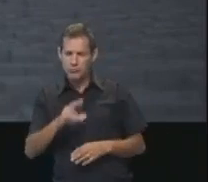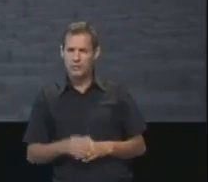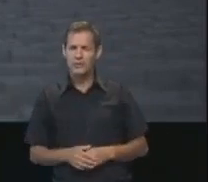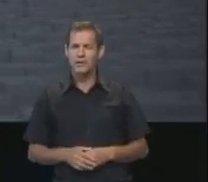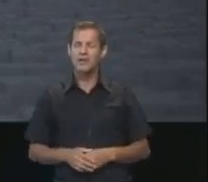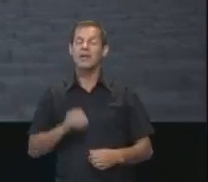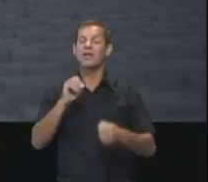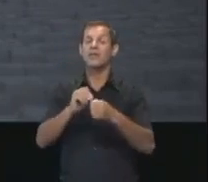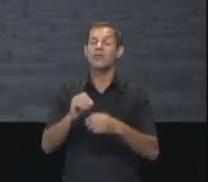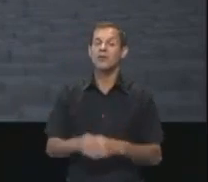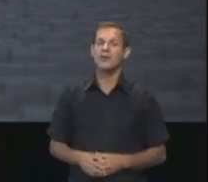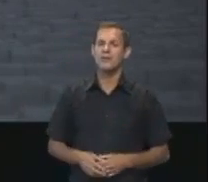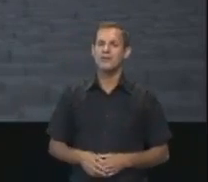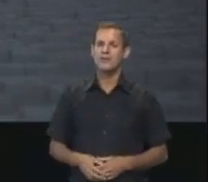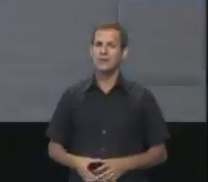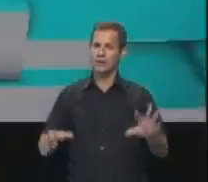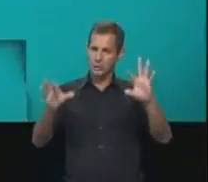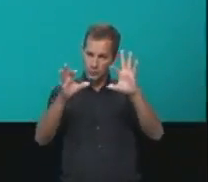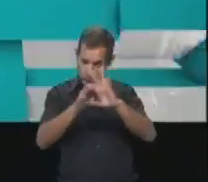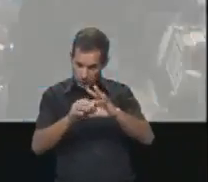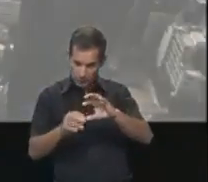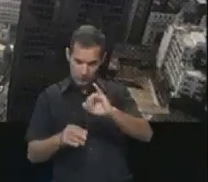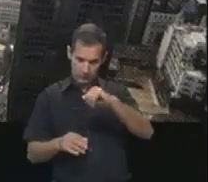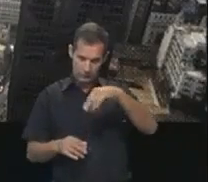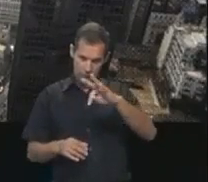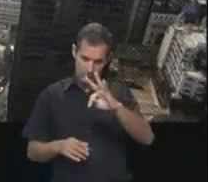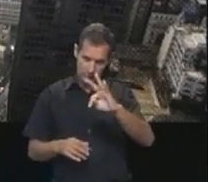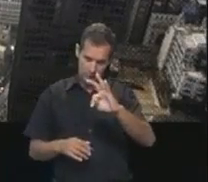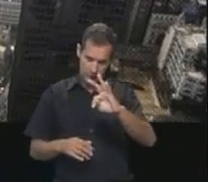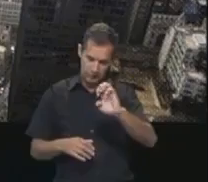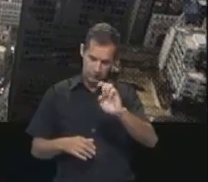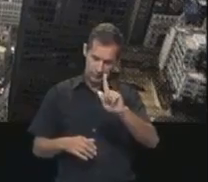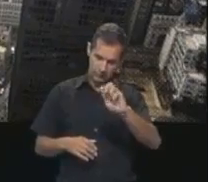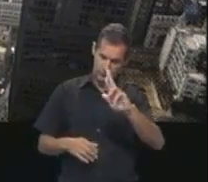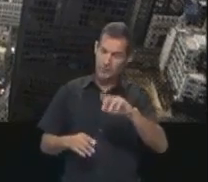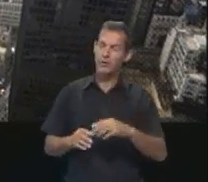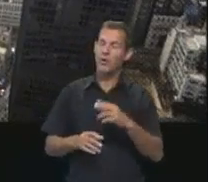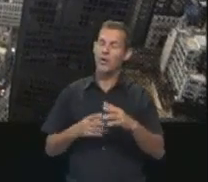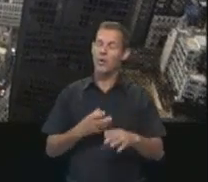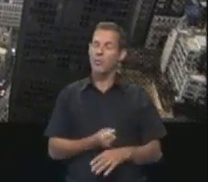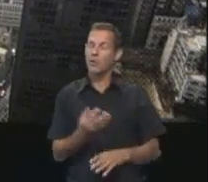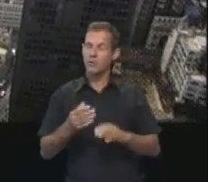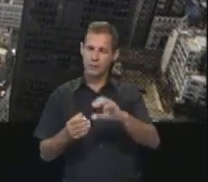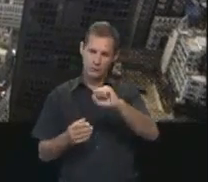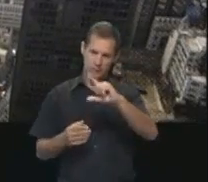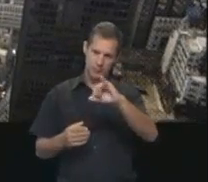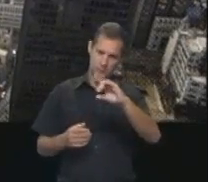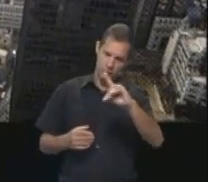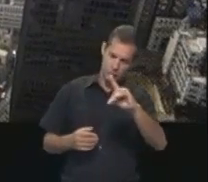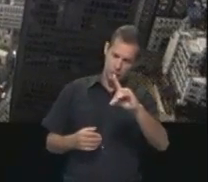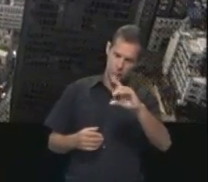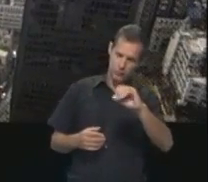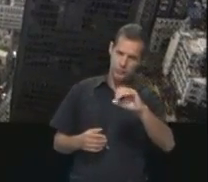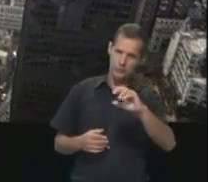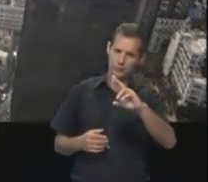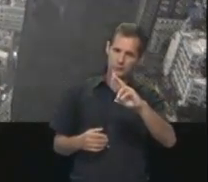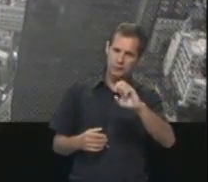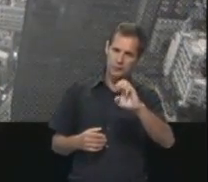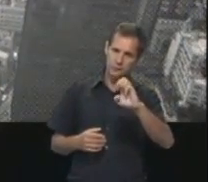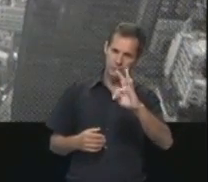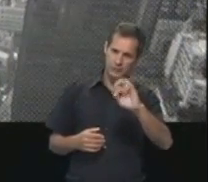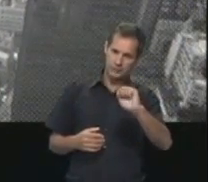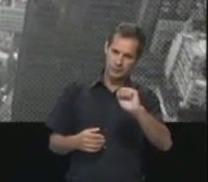a questão fazendo uma integral. Para calcular o volume dos chamados sólidos de rotação, isso é muito